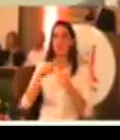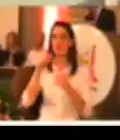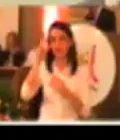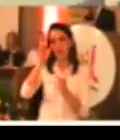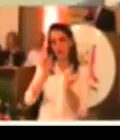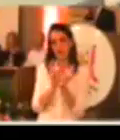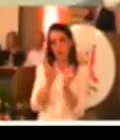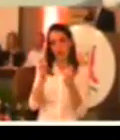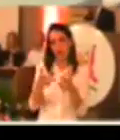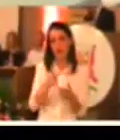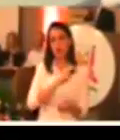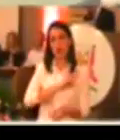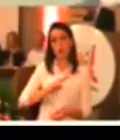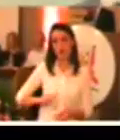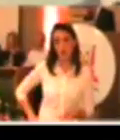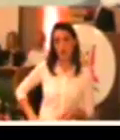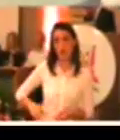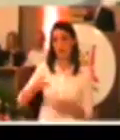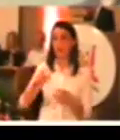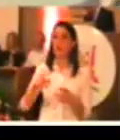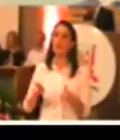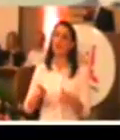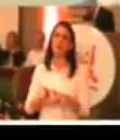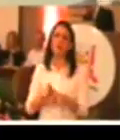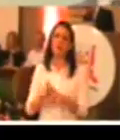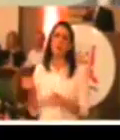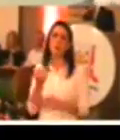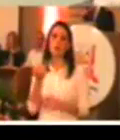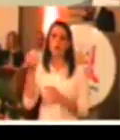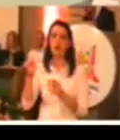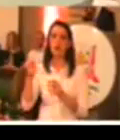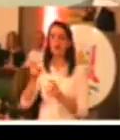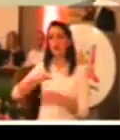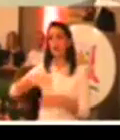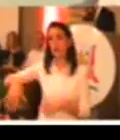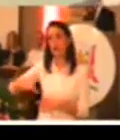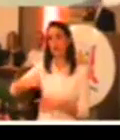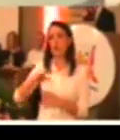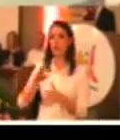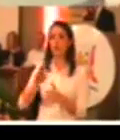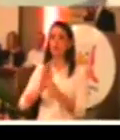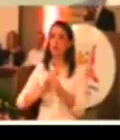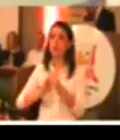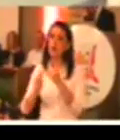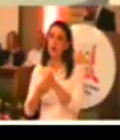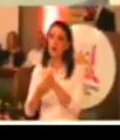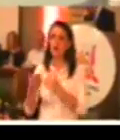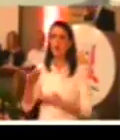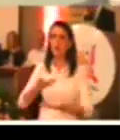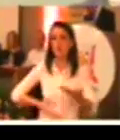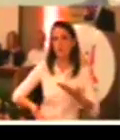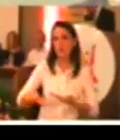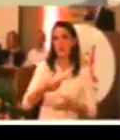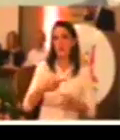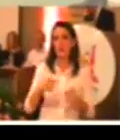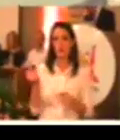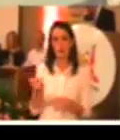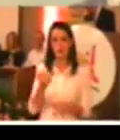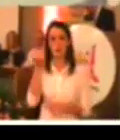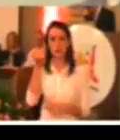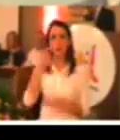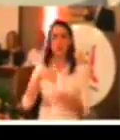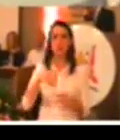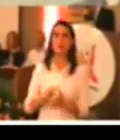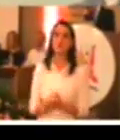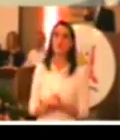Parlamento Criciumense, mas vai, sobretudo, interagir com a comunidade local. E esta é